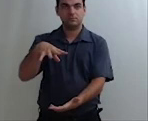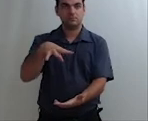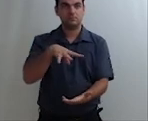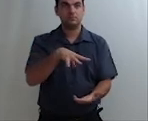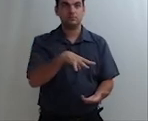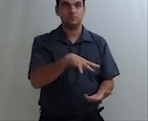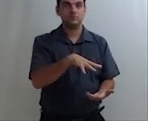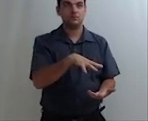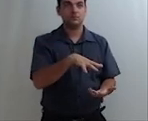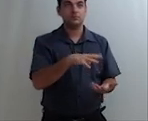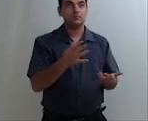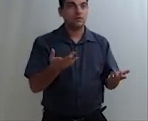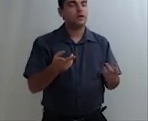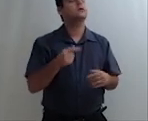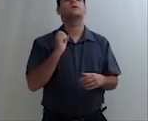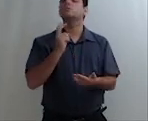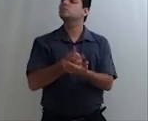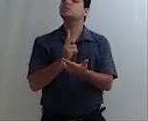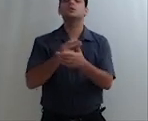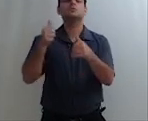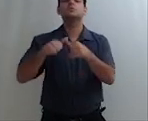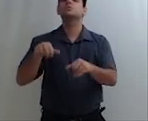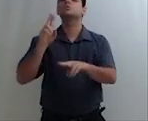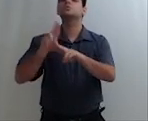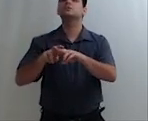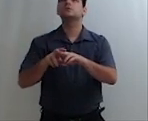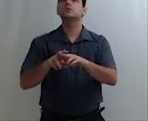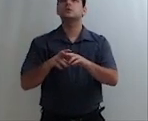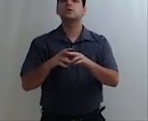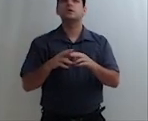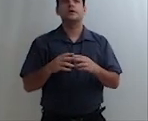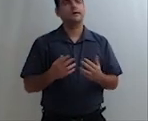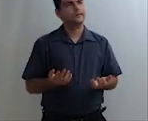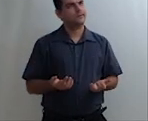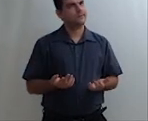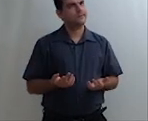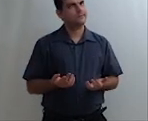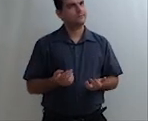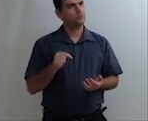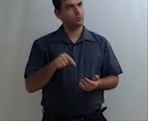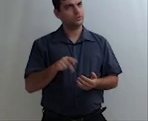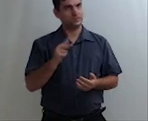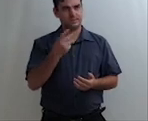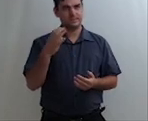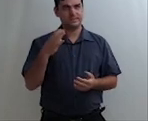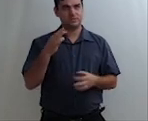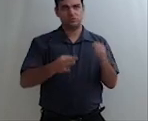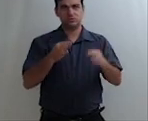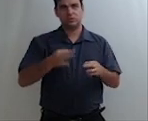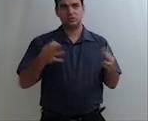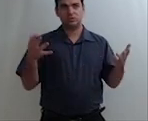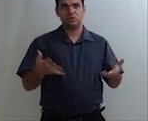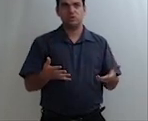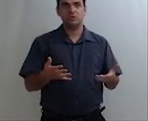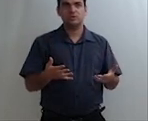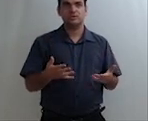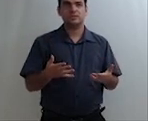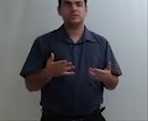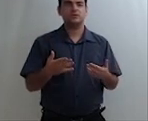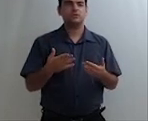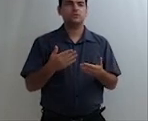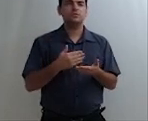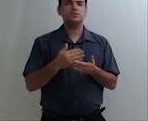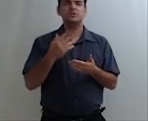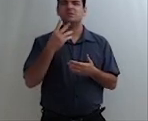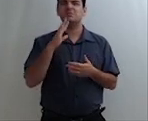é é denegado a vte esse abesc que tá sendo julgado hoje foi entrado há um ano e